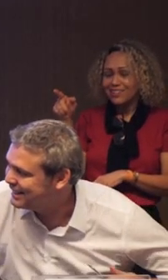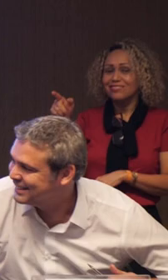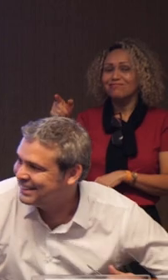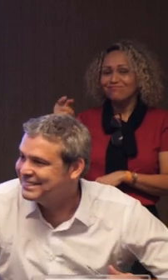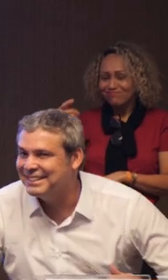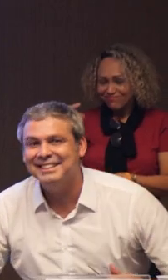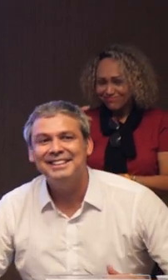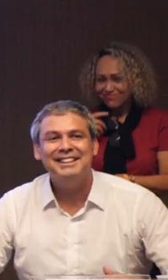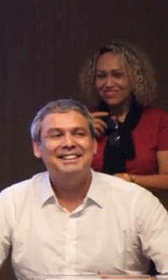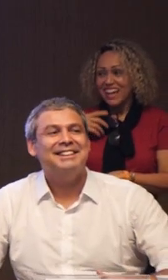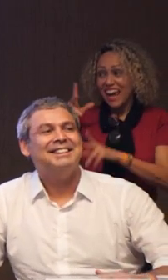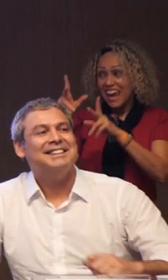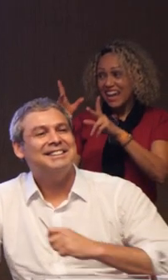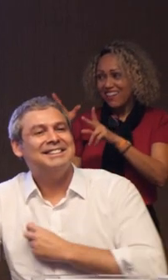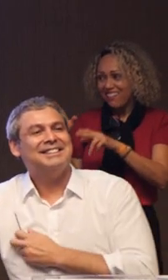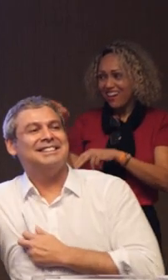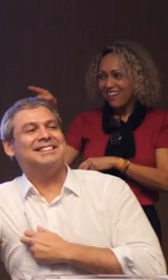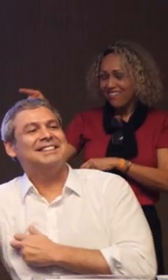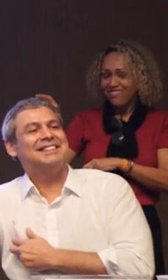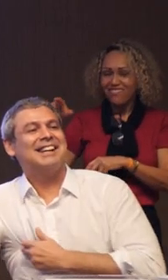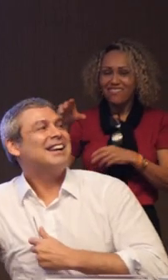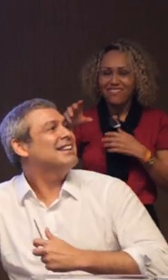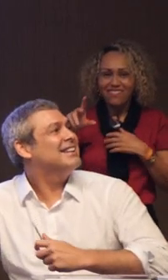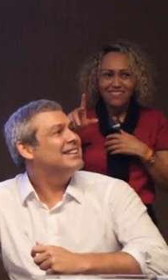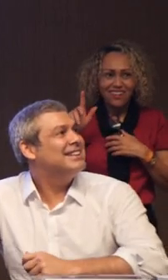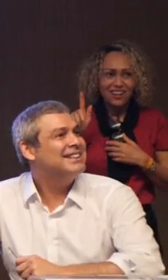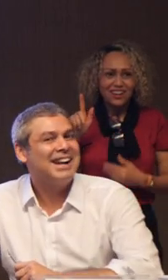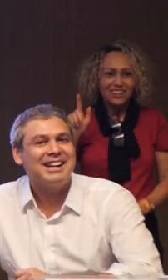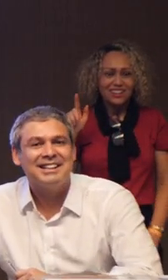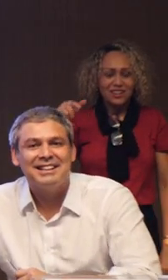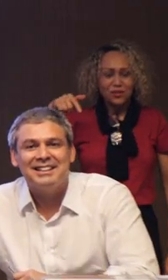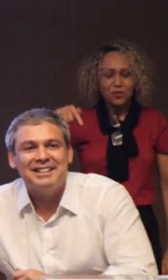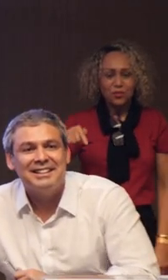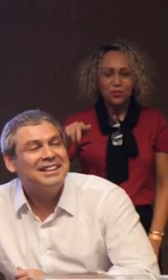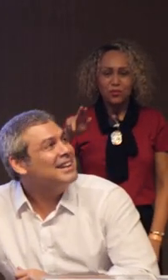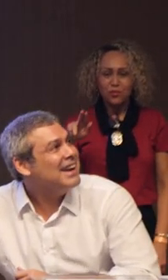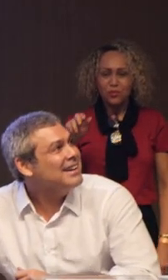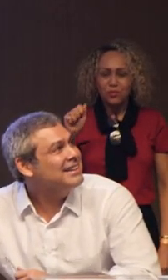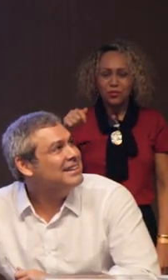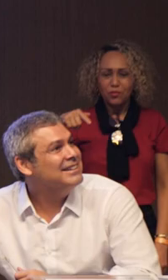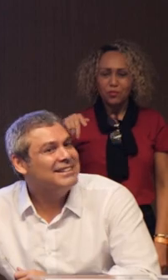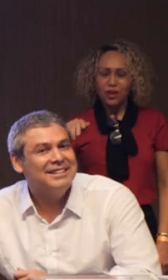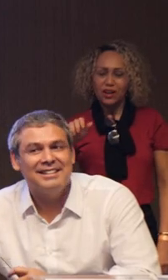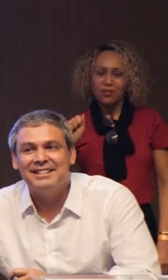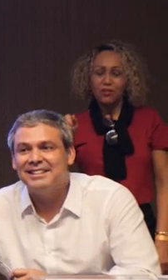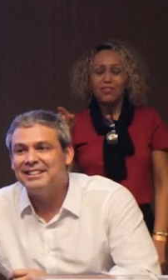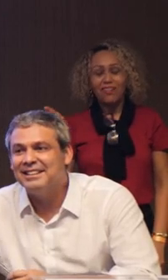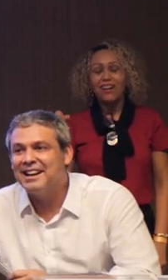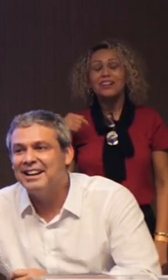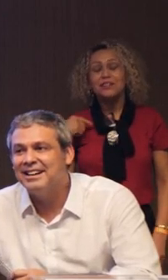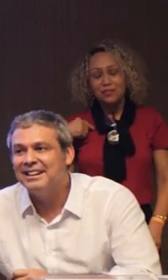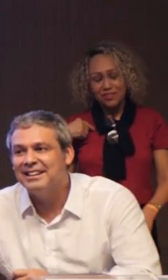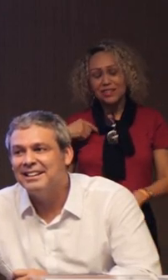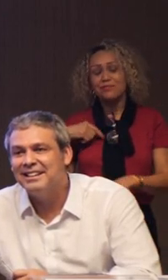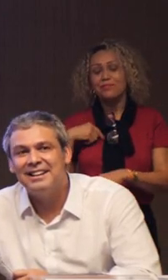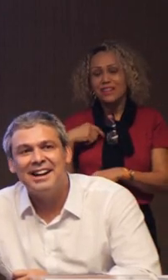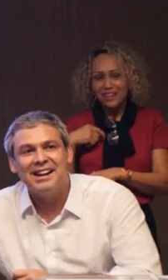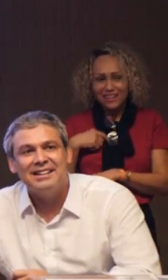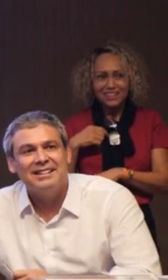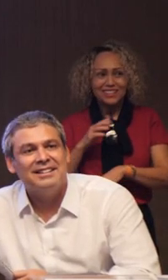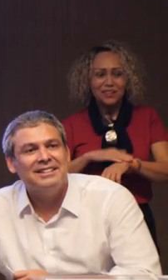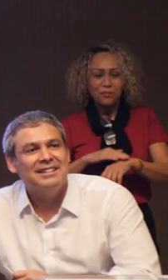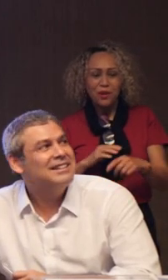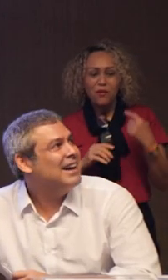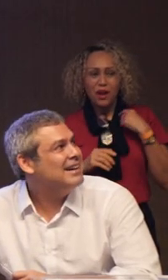passagem para estar aqui hoje. Assim como a de Curitiva. Não vou mais ainda para muitos eventos, porque a gente paga, tem que pagar 10 vezes, tem que estar. Passa um tempo para pagar